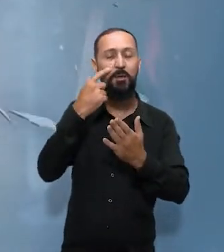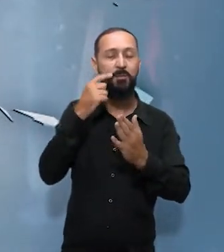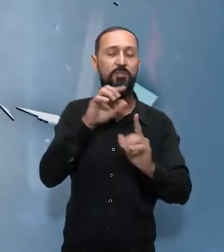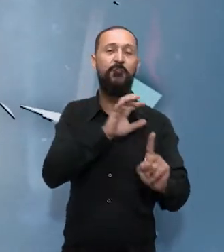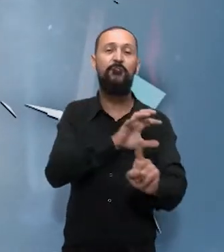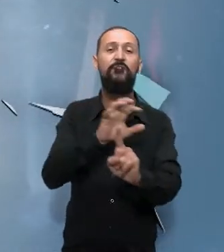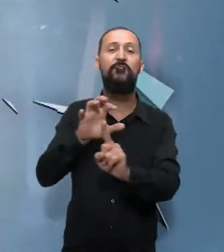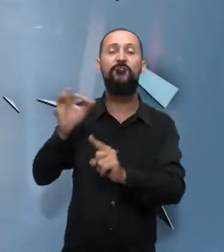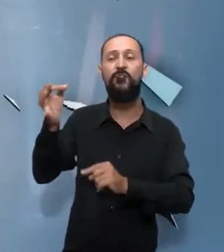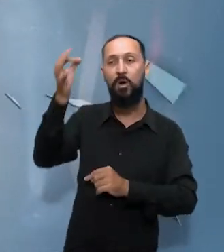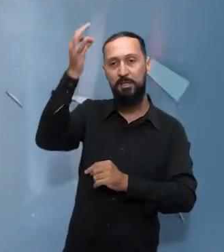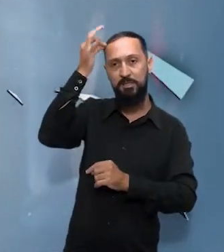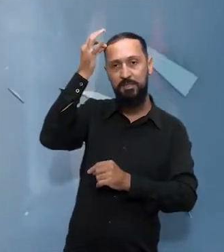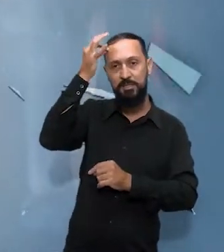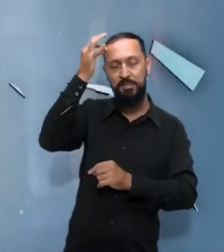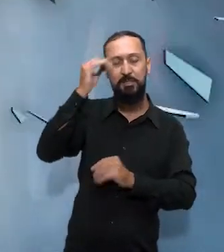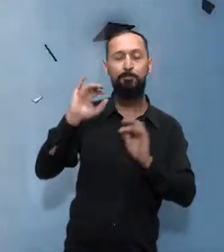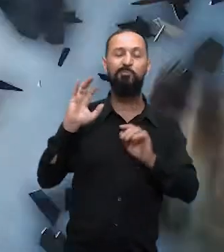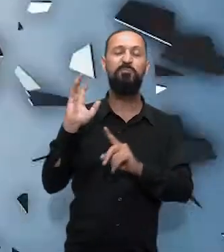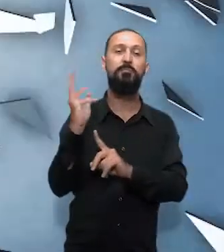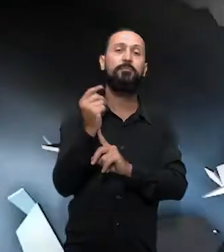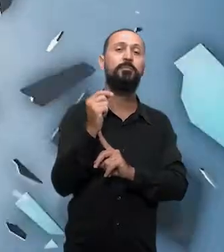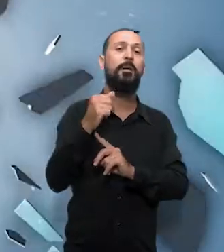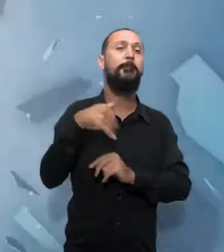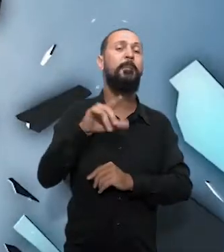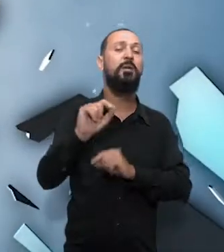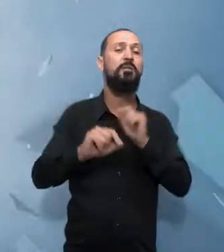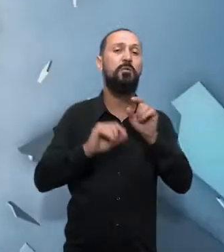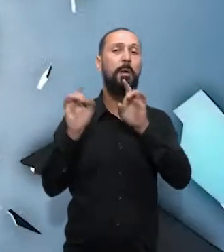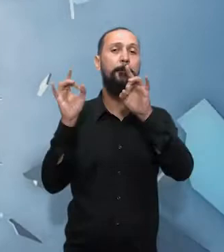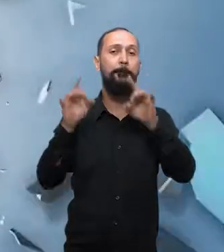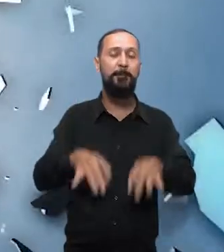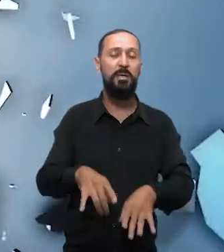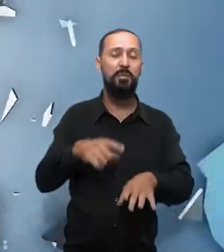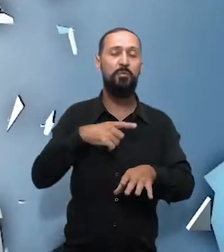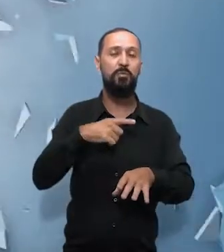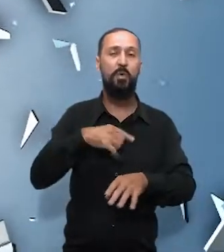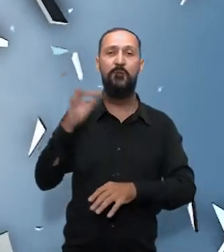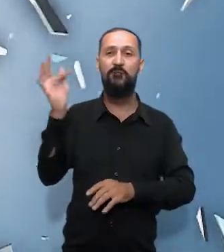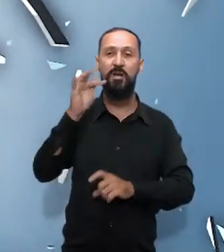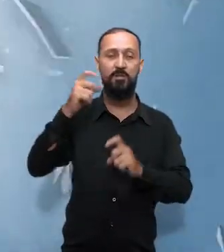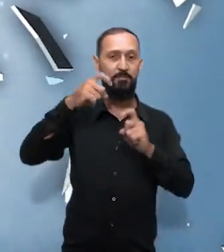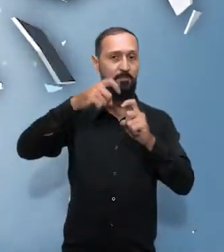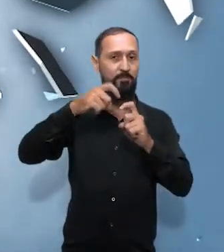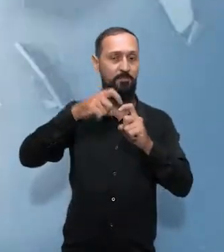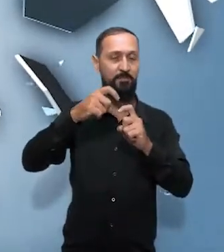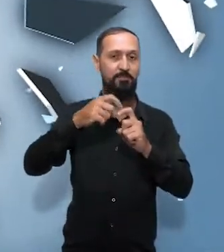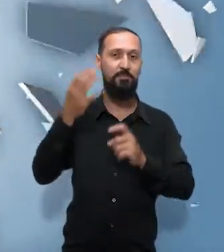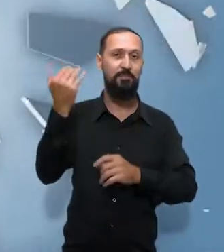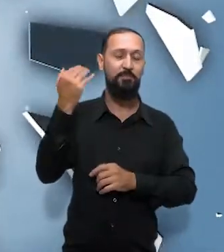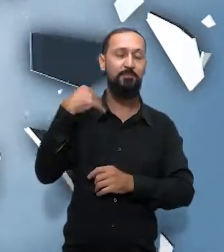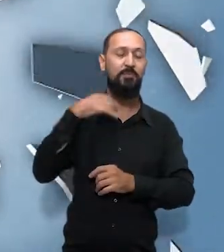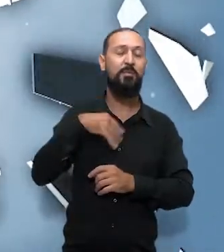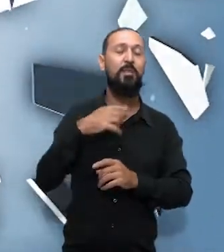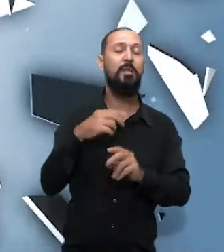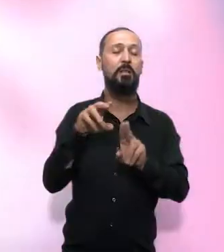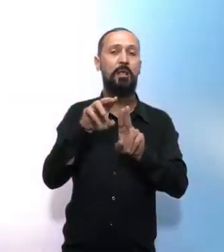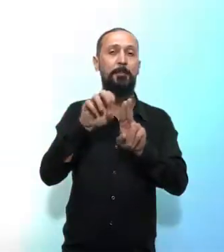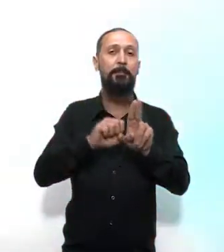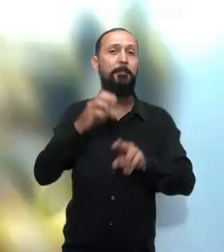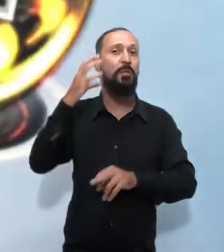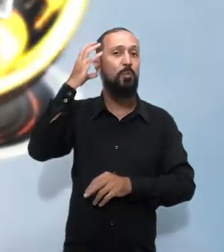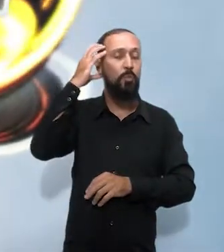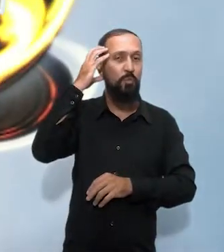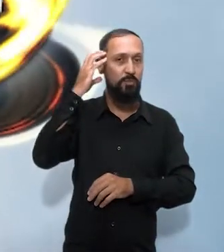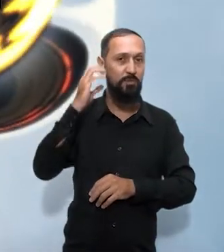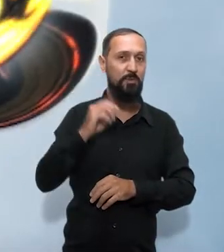para a arte foi confirmada em vários períodos de sua vida, principalmente quando abandonou a Faculdade de Medicina na então Universidade Estadual